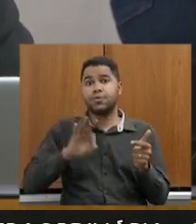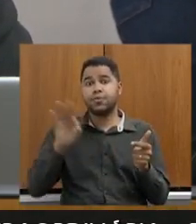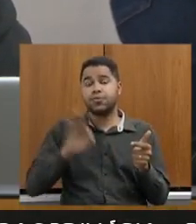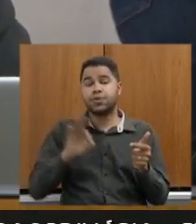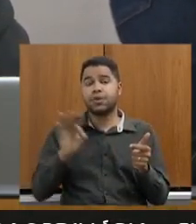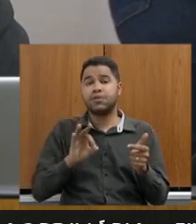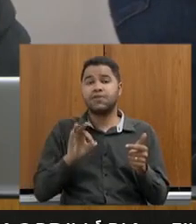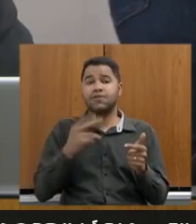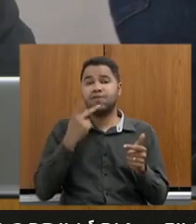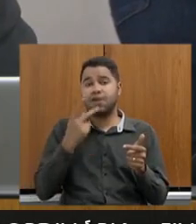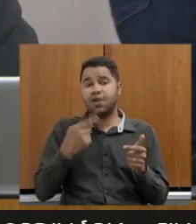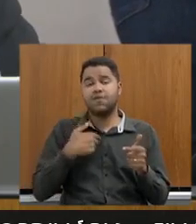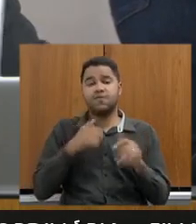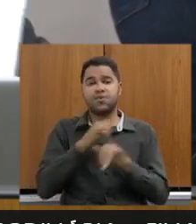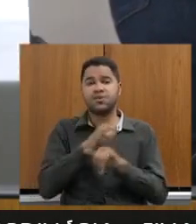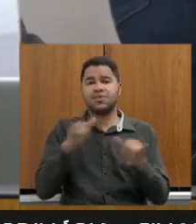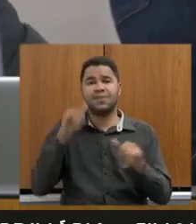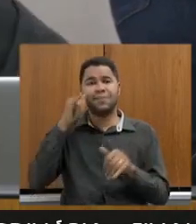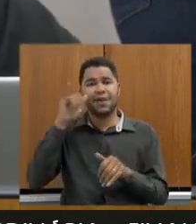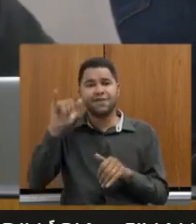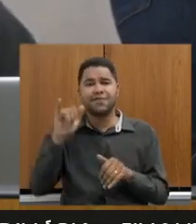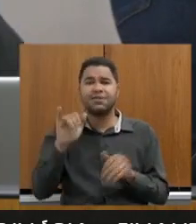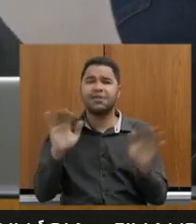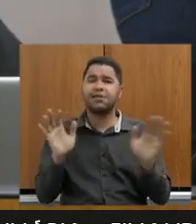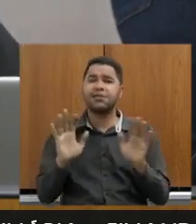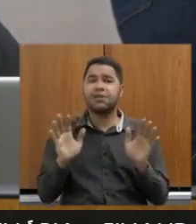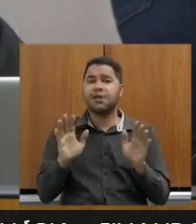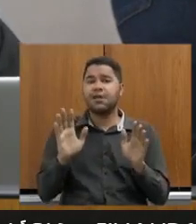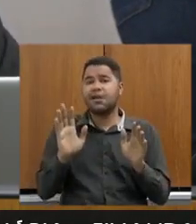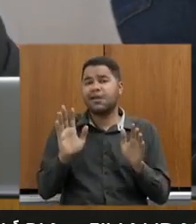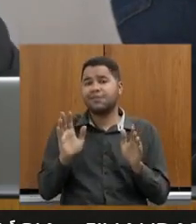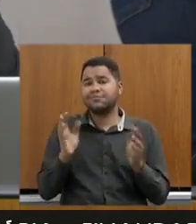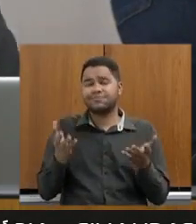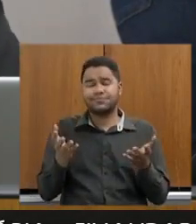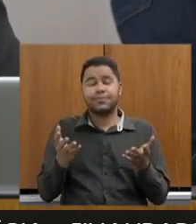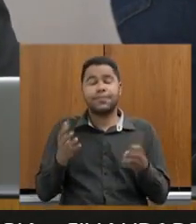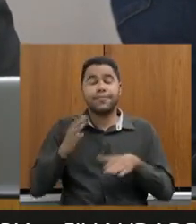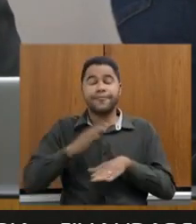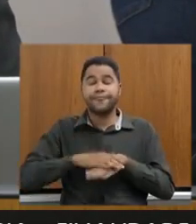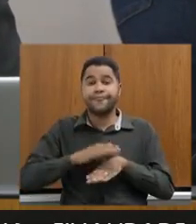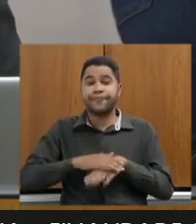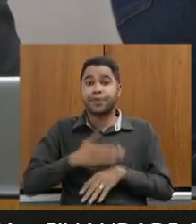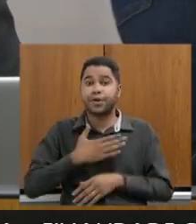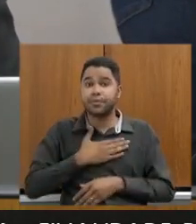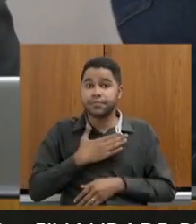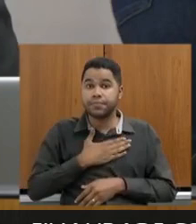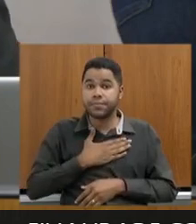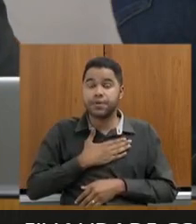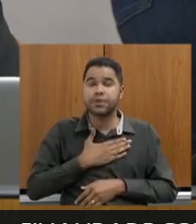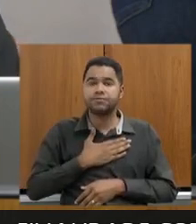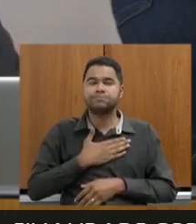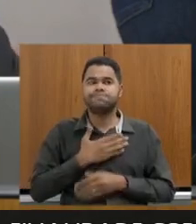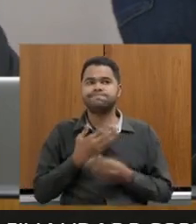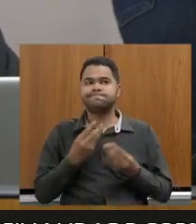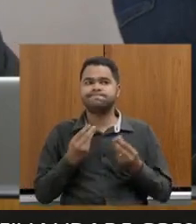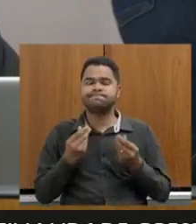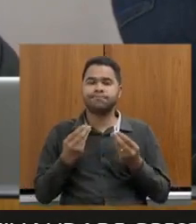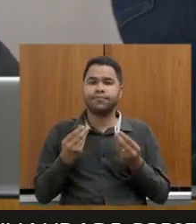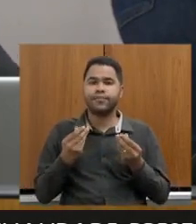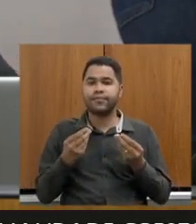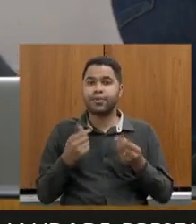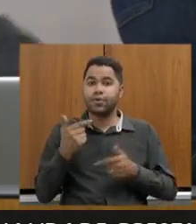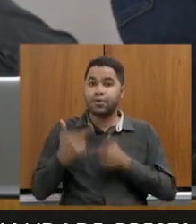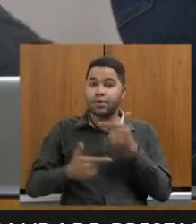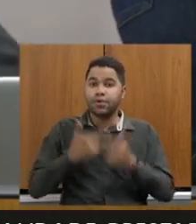é só você eu vou dizer não para evitar o crescimento vegetativo de folha e foi a minha malícia' no